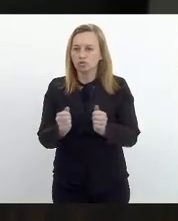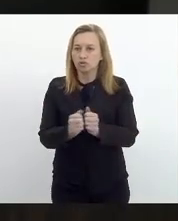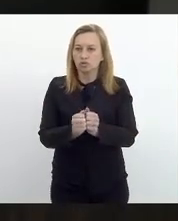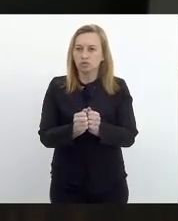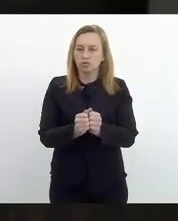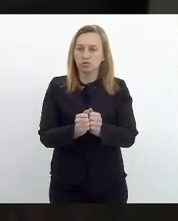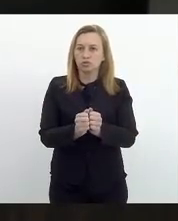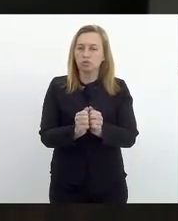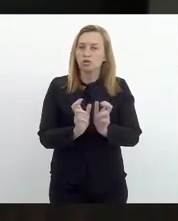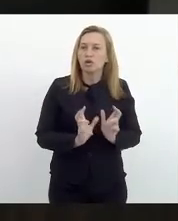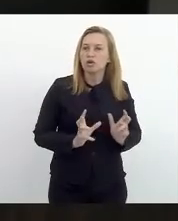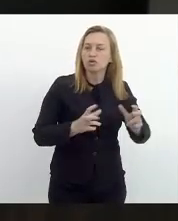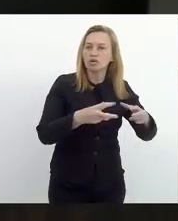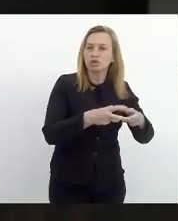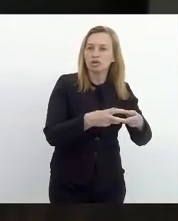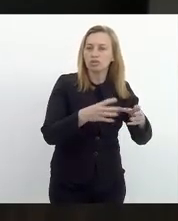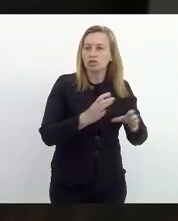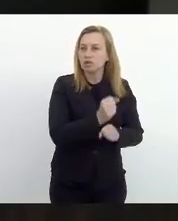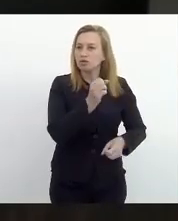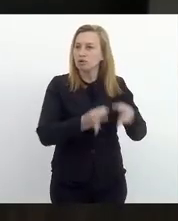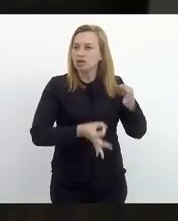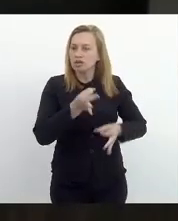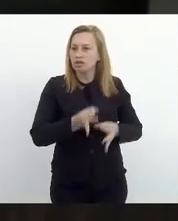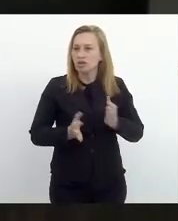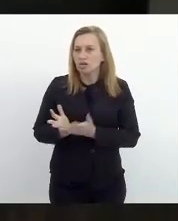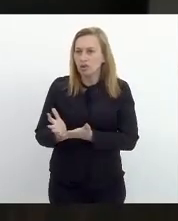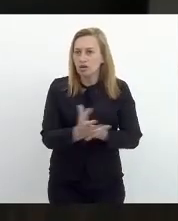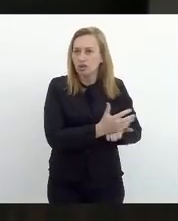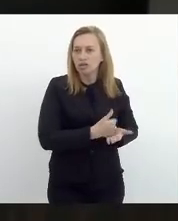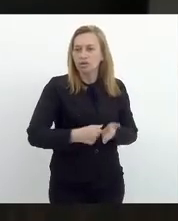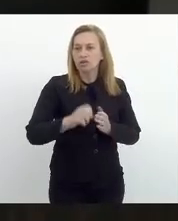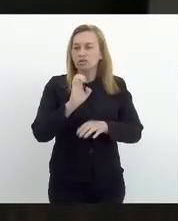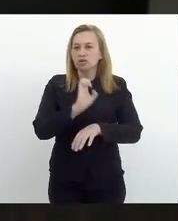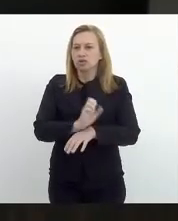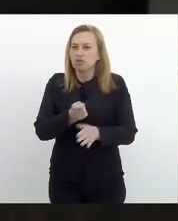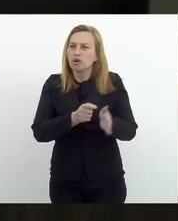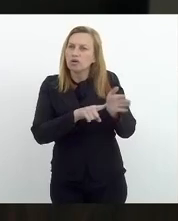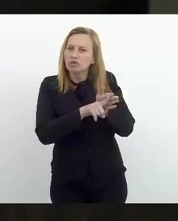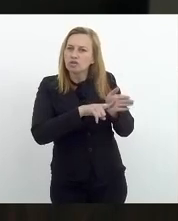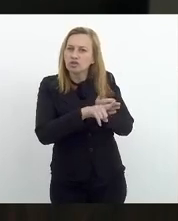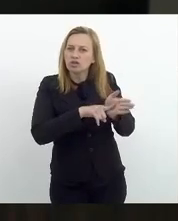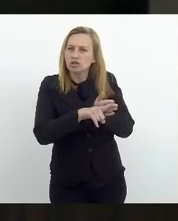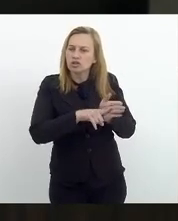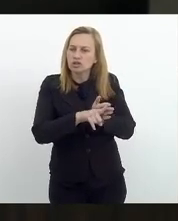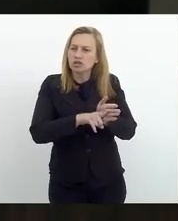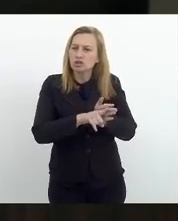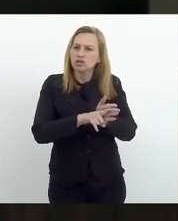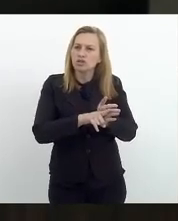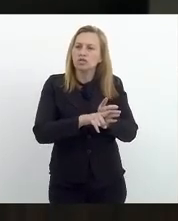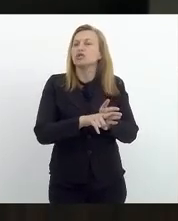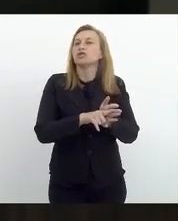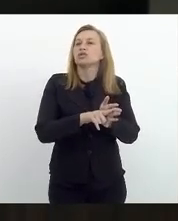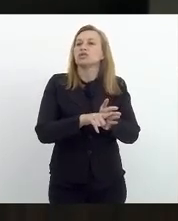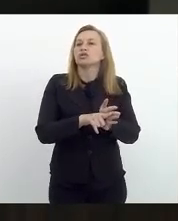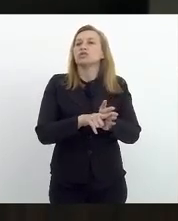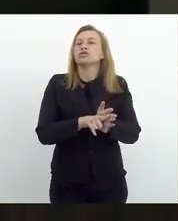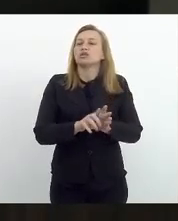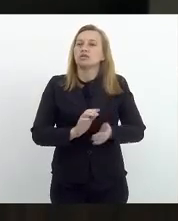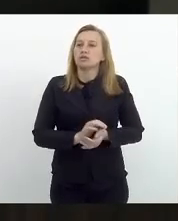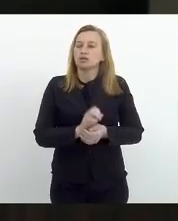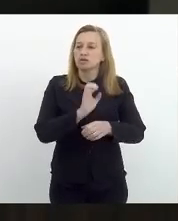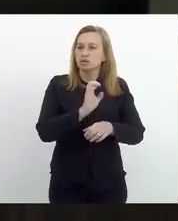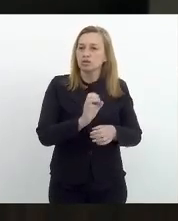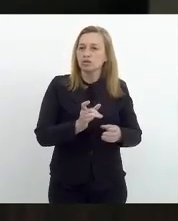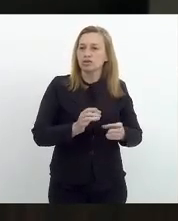das comissões de tributação controle da arrecadação Estadual de fiscalização dos tributos estaduais presididos